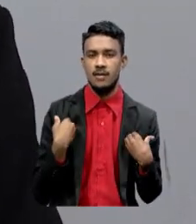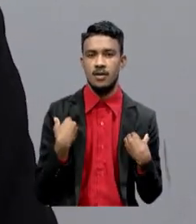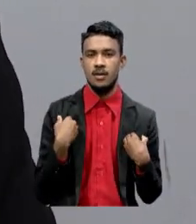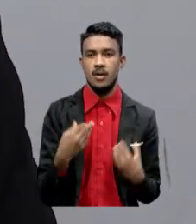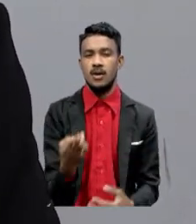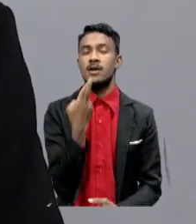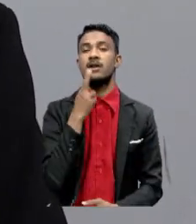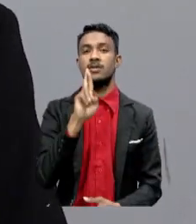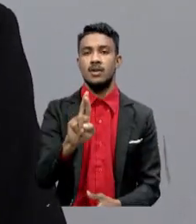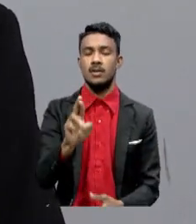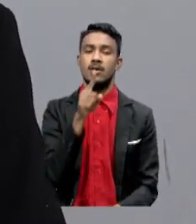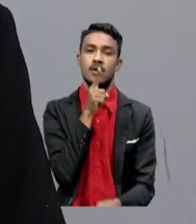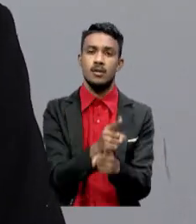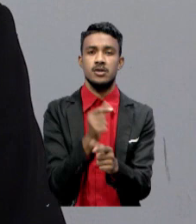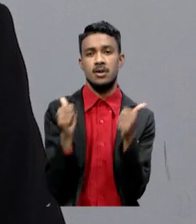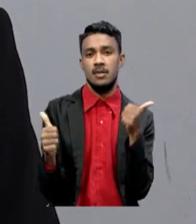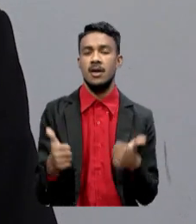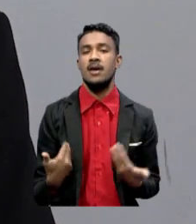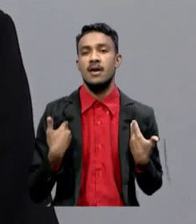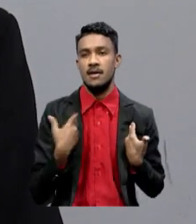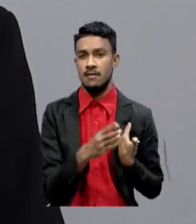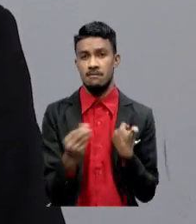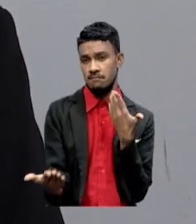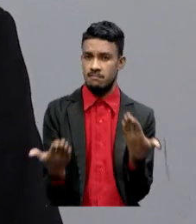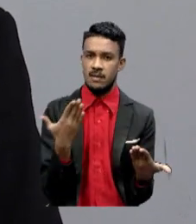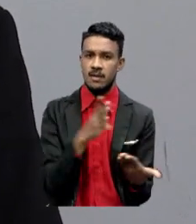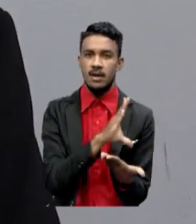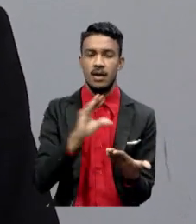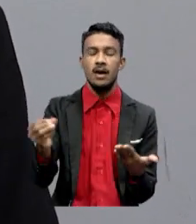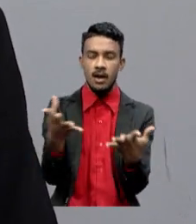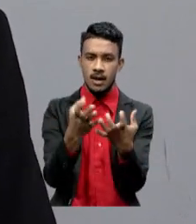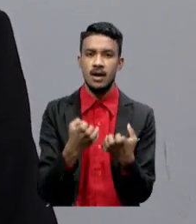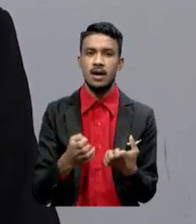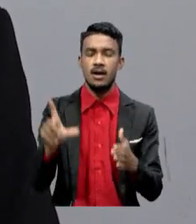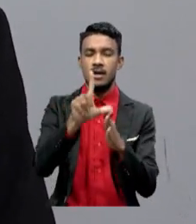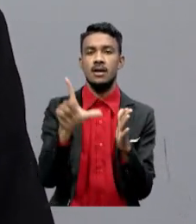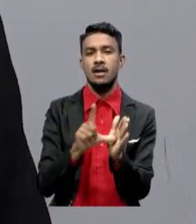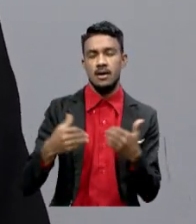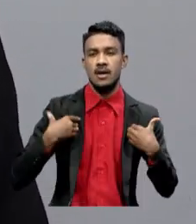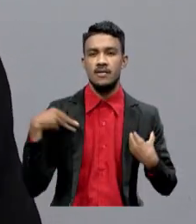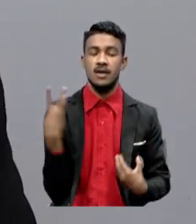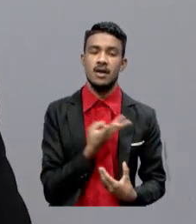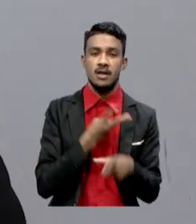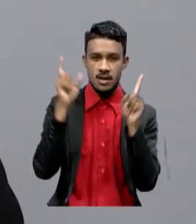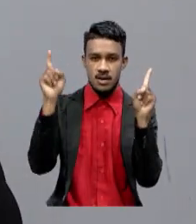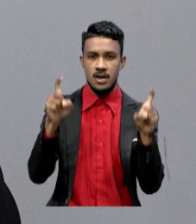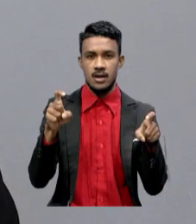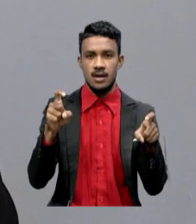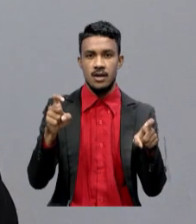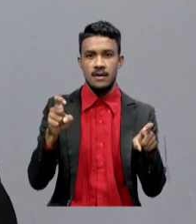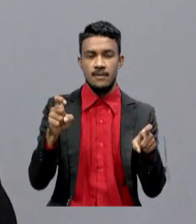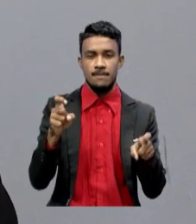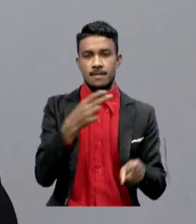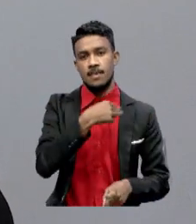ba realidade em bemoso, kala. Se acara sistema iela. La susar batira, ita tenki bahasa dia